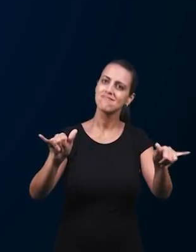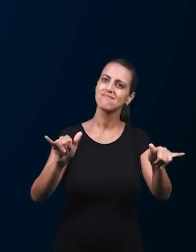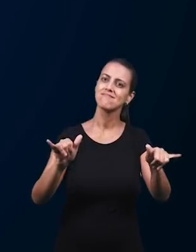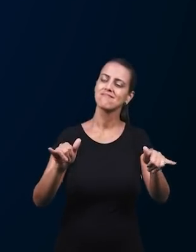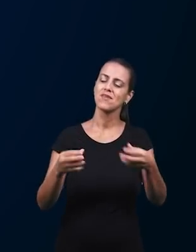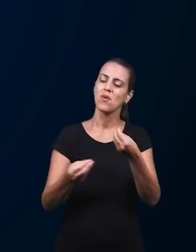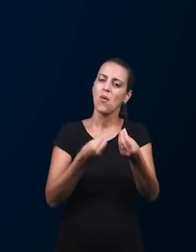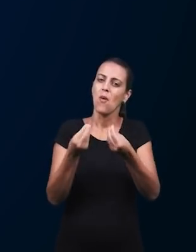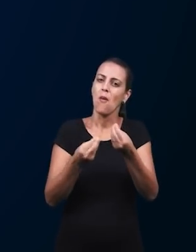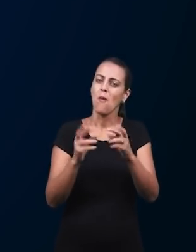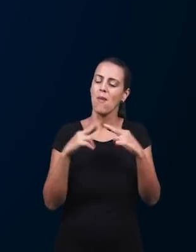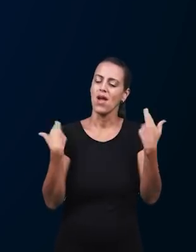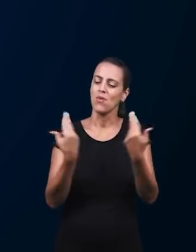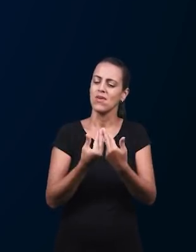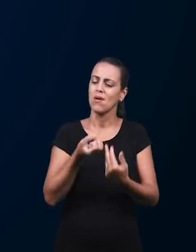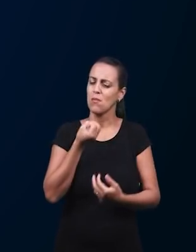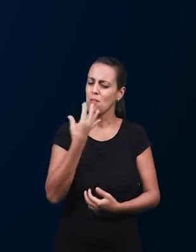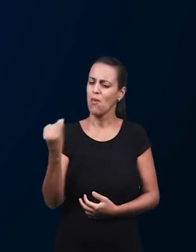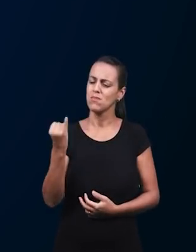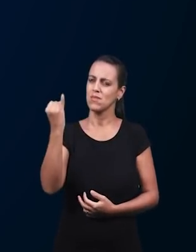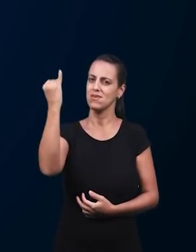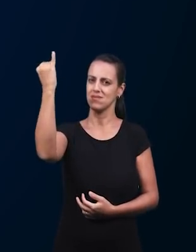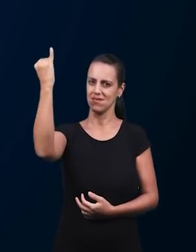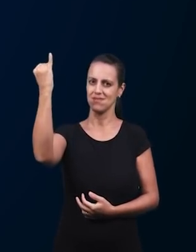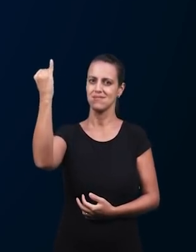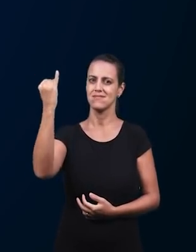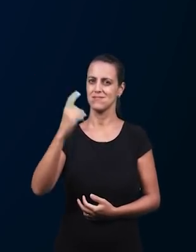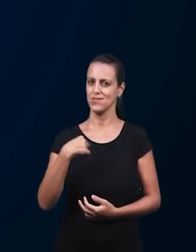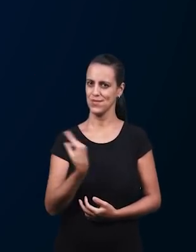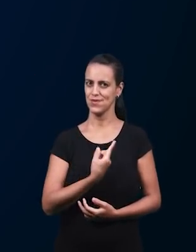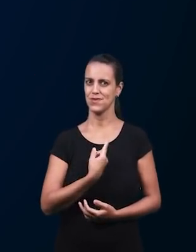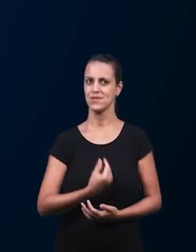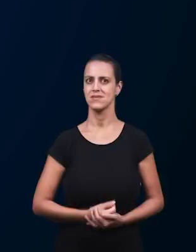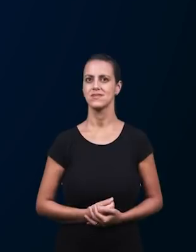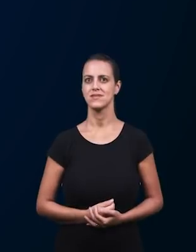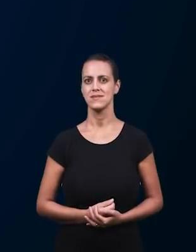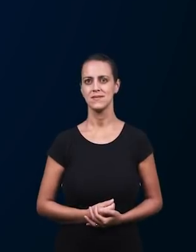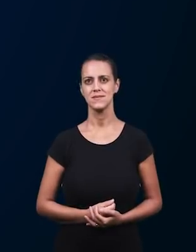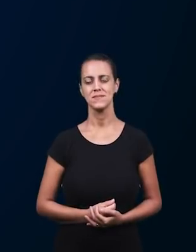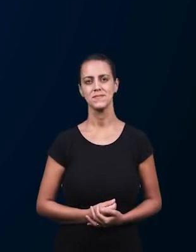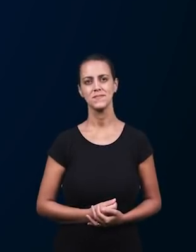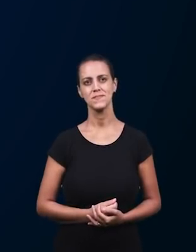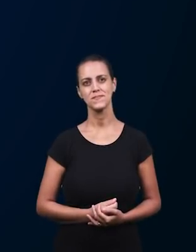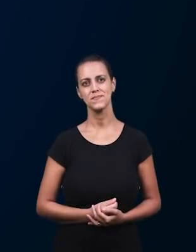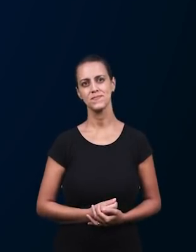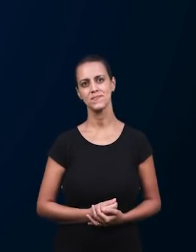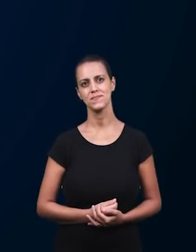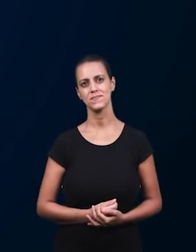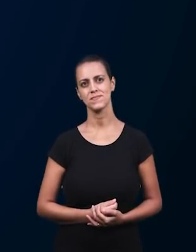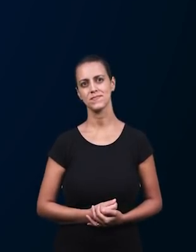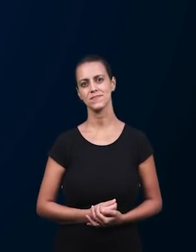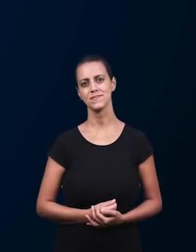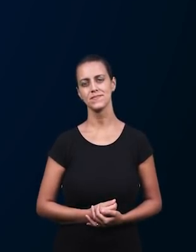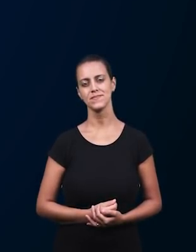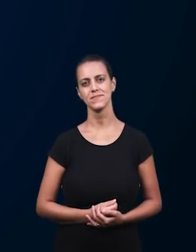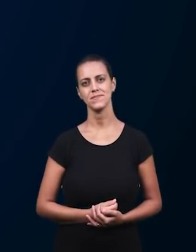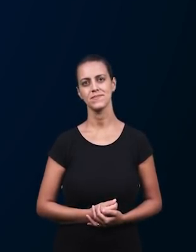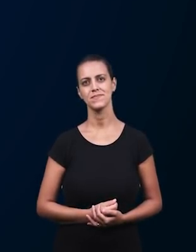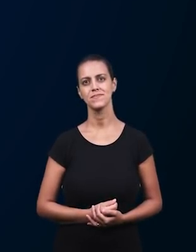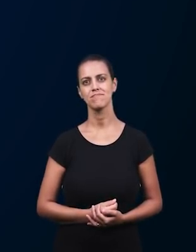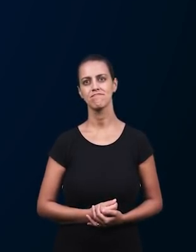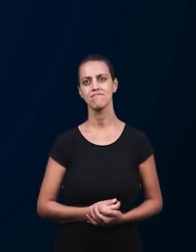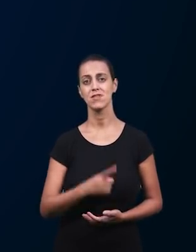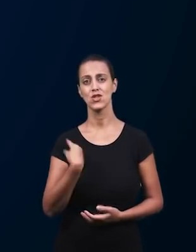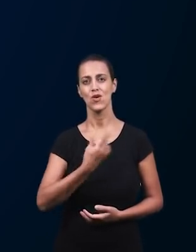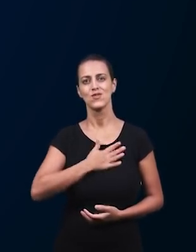So I want to share that, yes, these meetings have been very helpful for us. We have